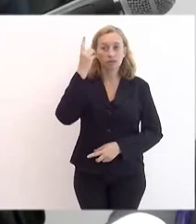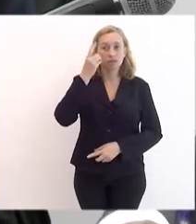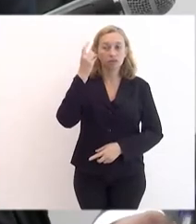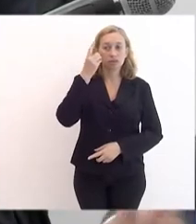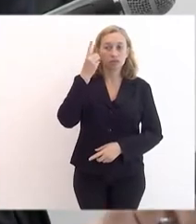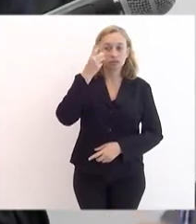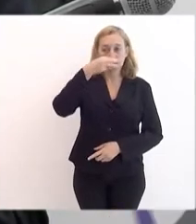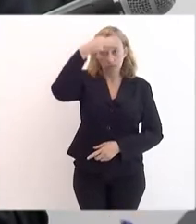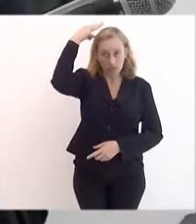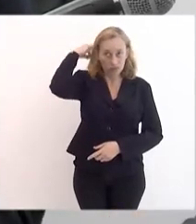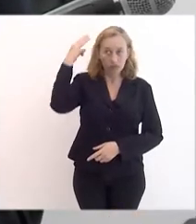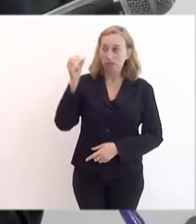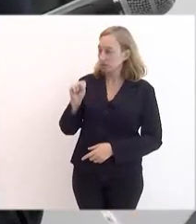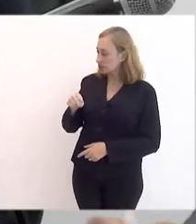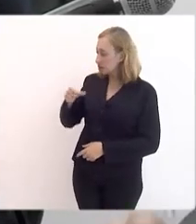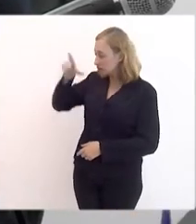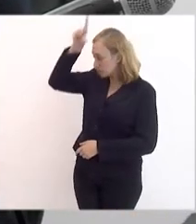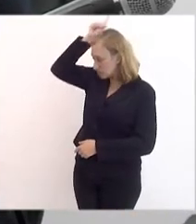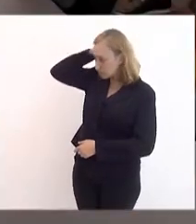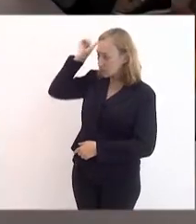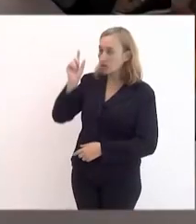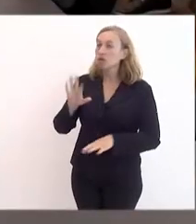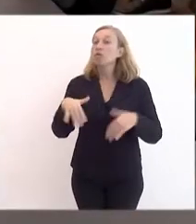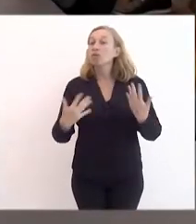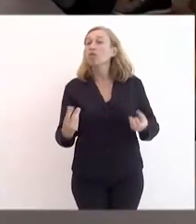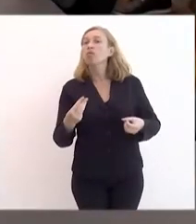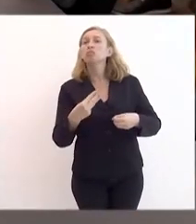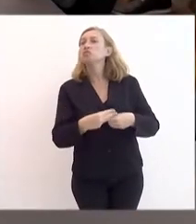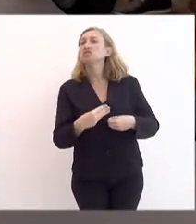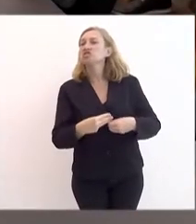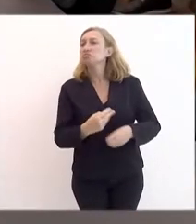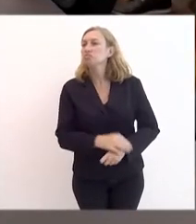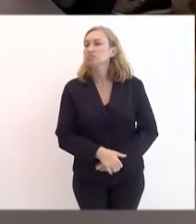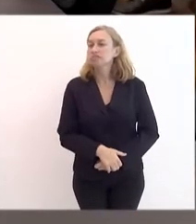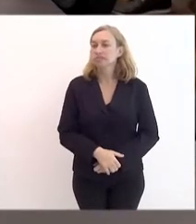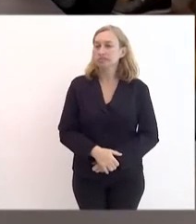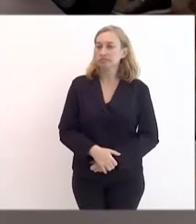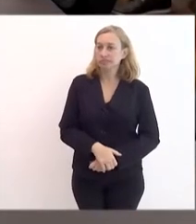Sim, deputado Espalda. Que município é?